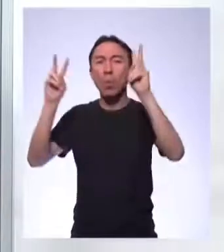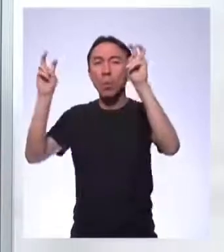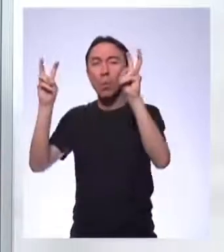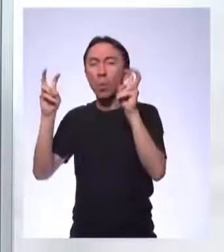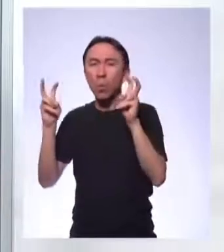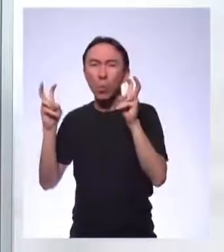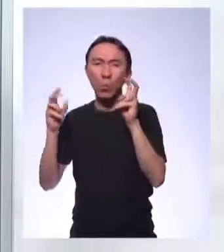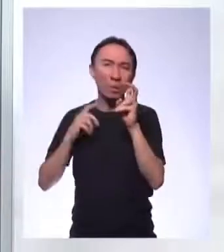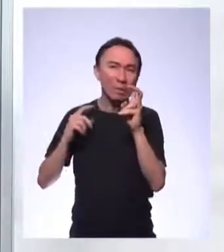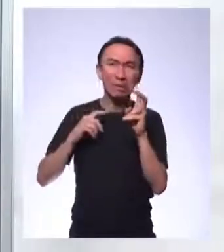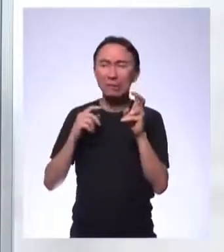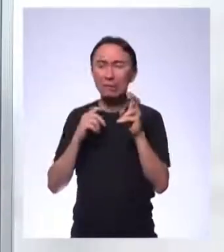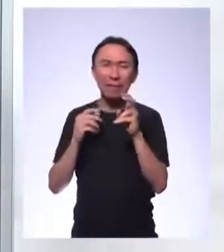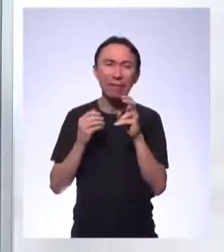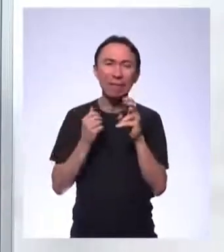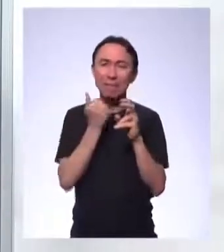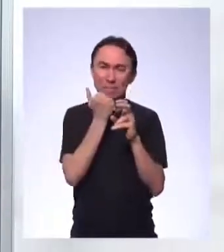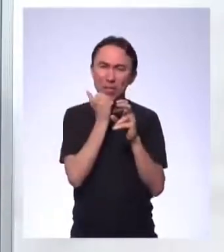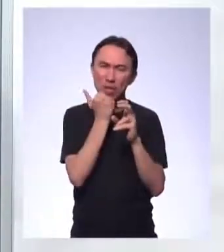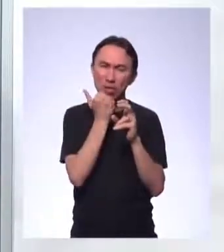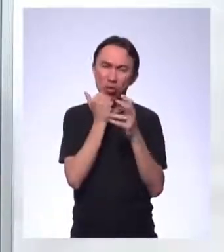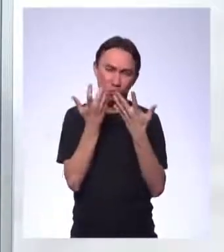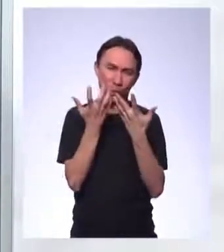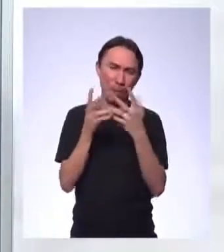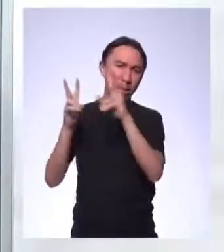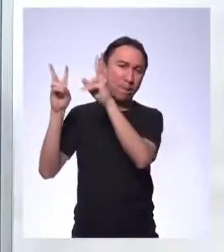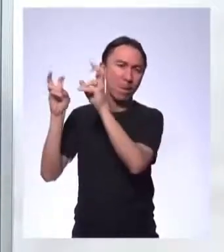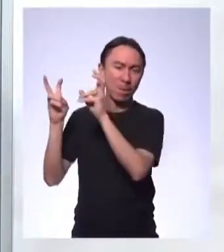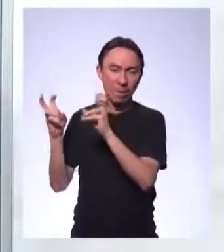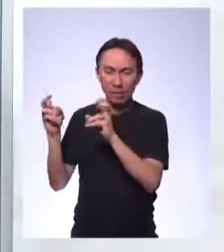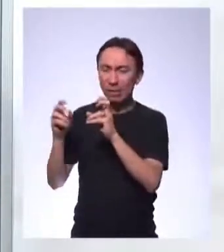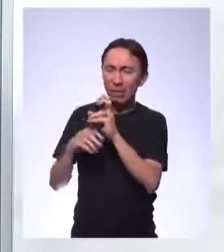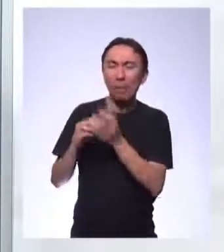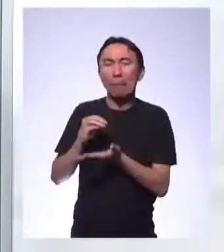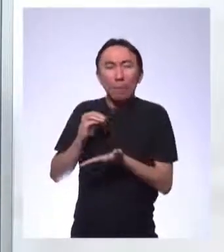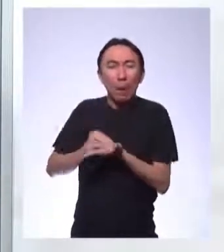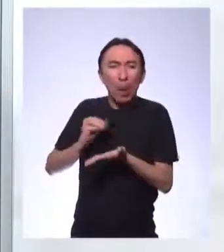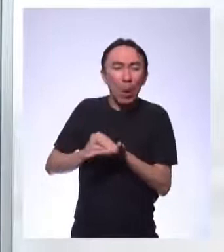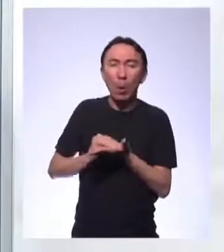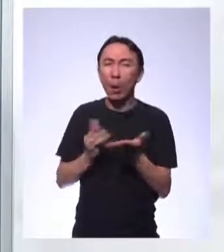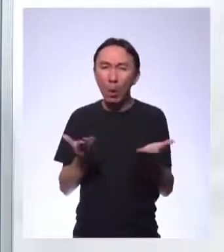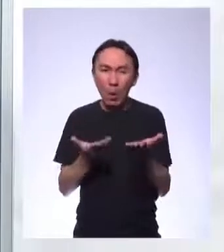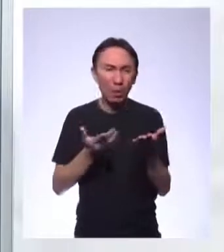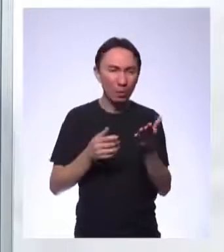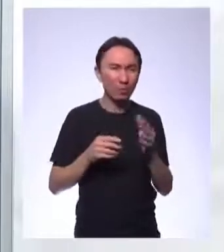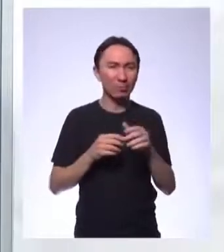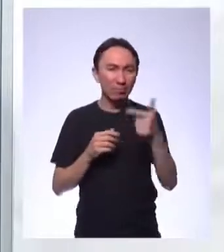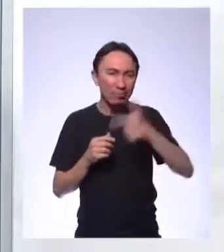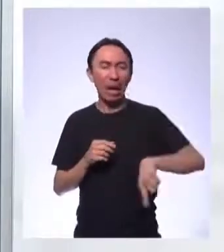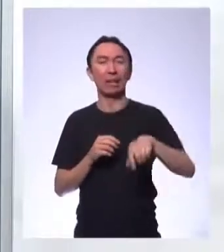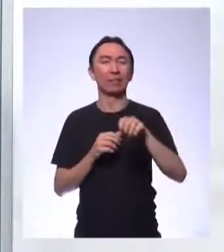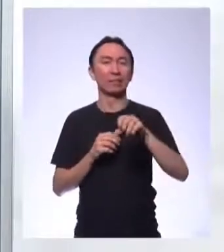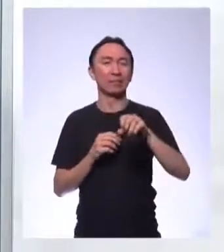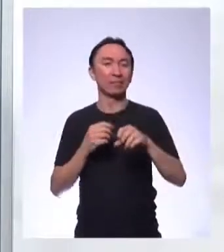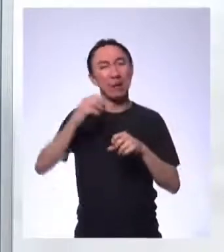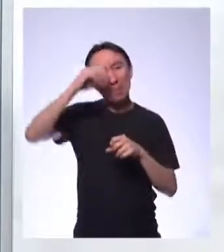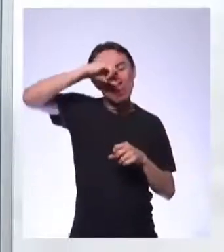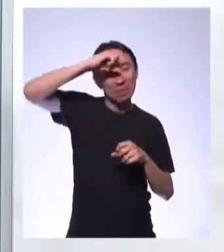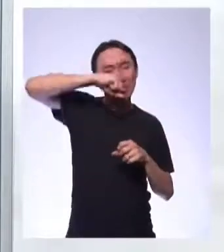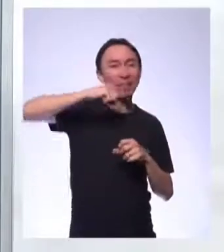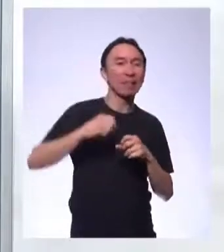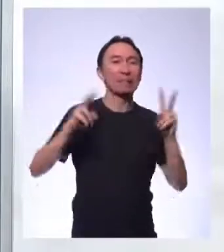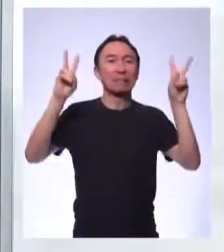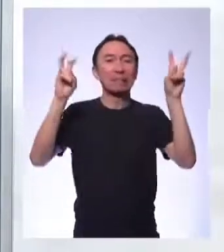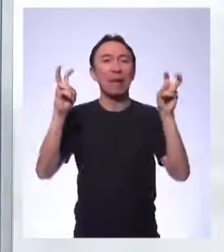aspectos científicos mesmo, né, de que a gente tem que saber um pouquinho sobre a água, alguns detalhezinhos. E